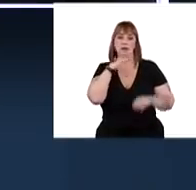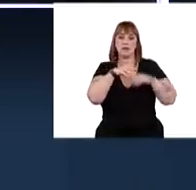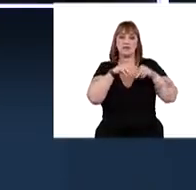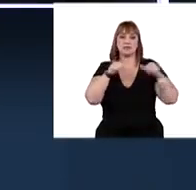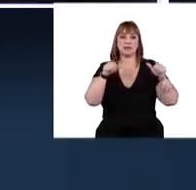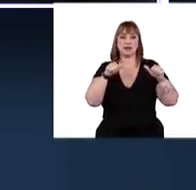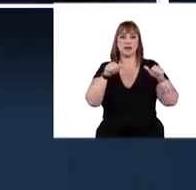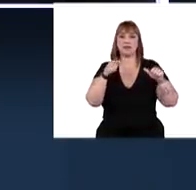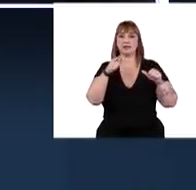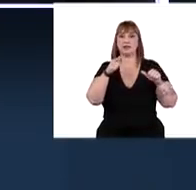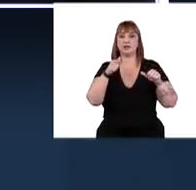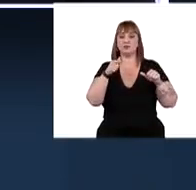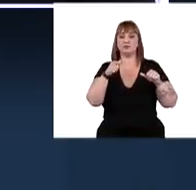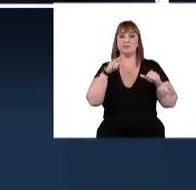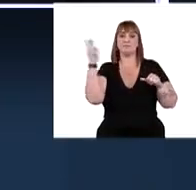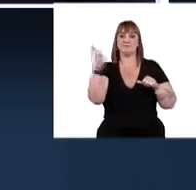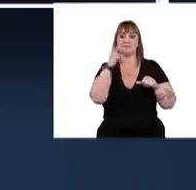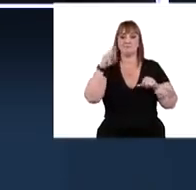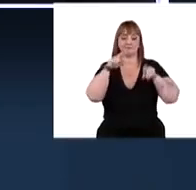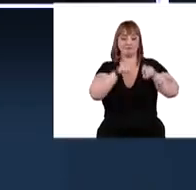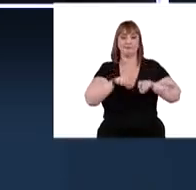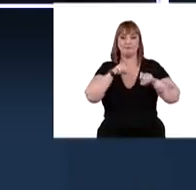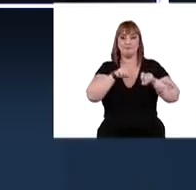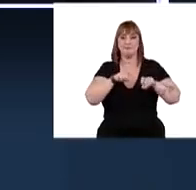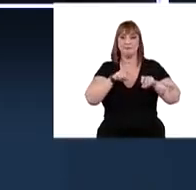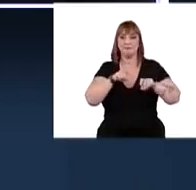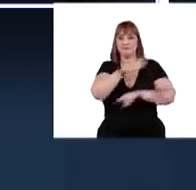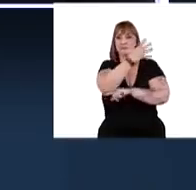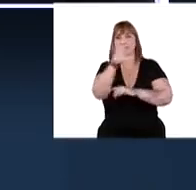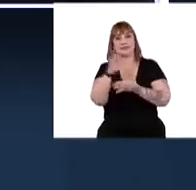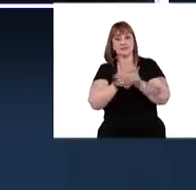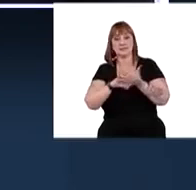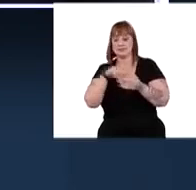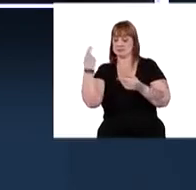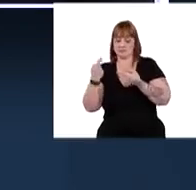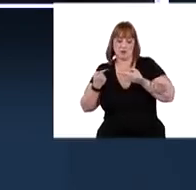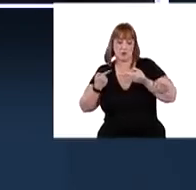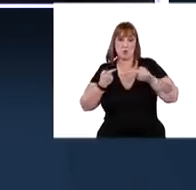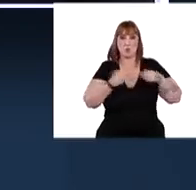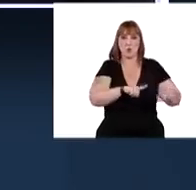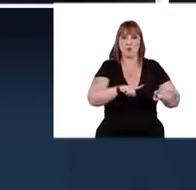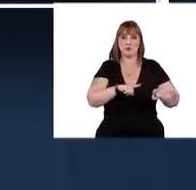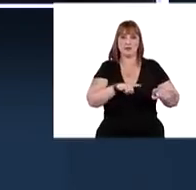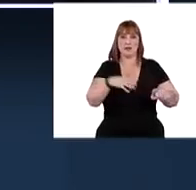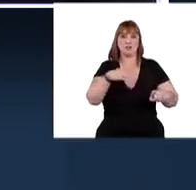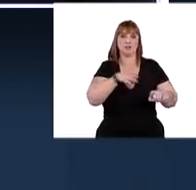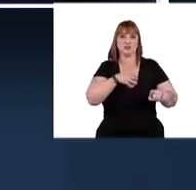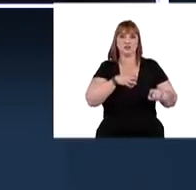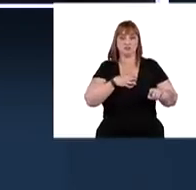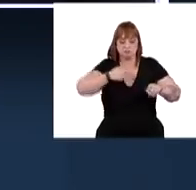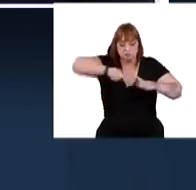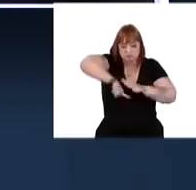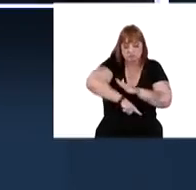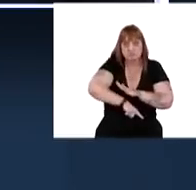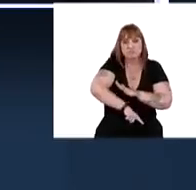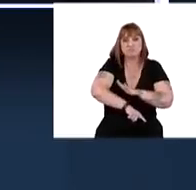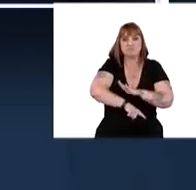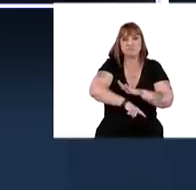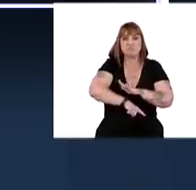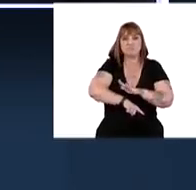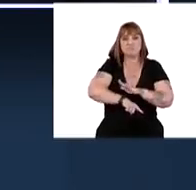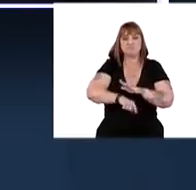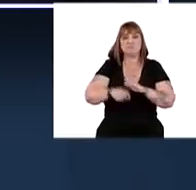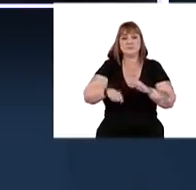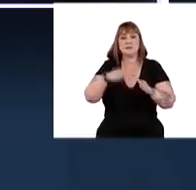terras improdutivas. Né? E a gente é contra a mineração predatória da forma que sabe? Tem que se considerar o direito